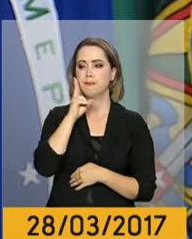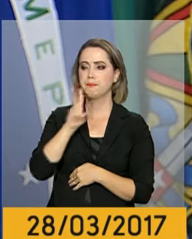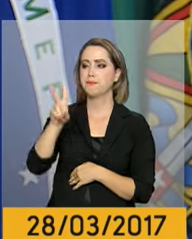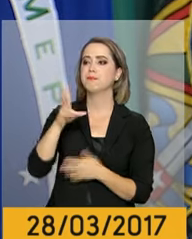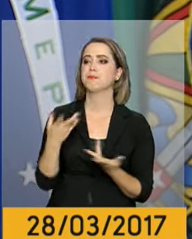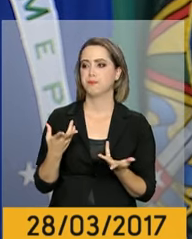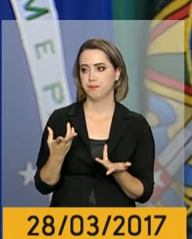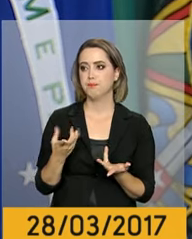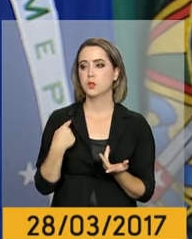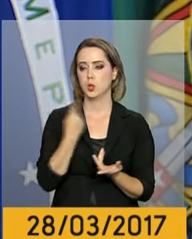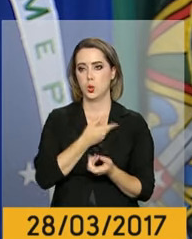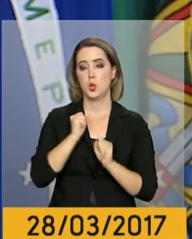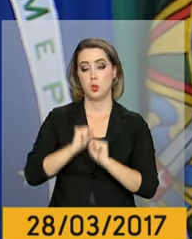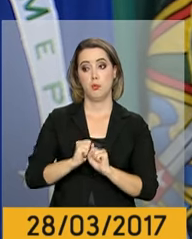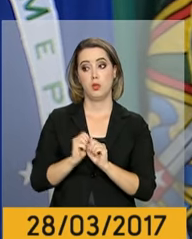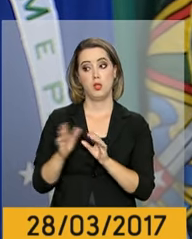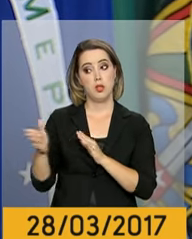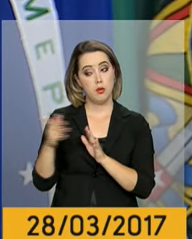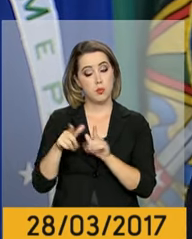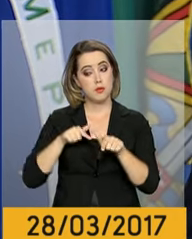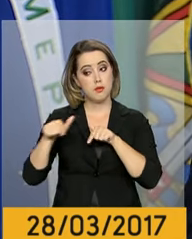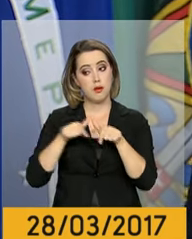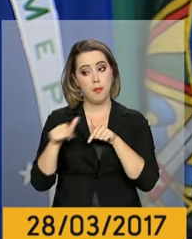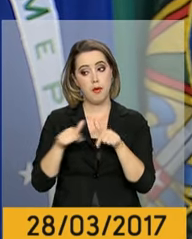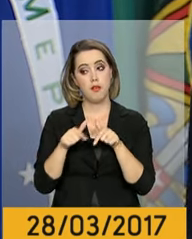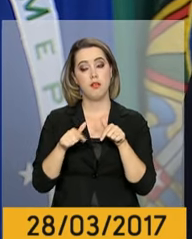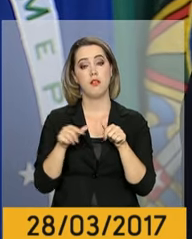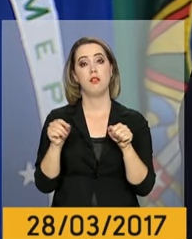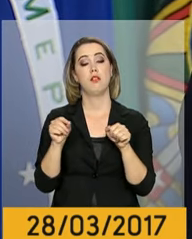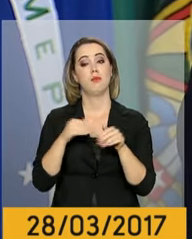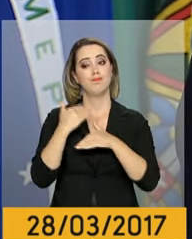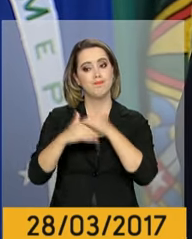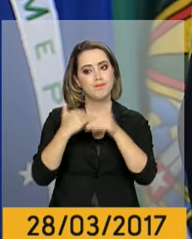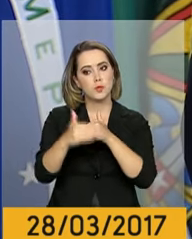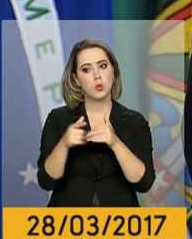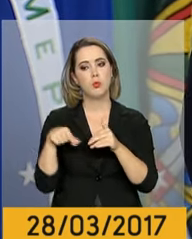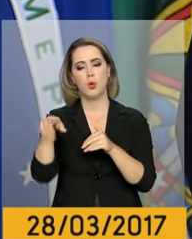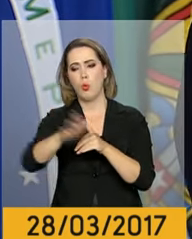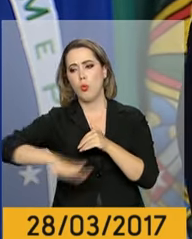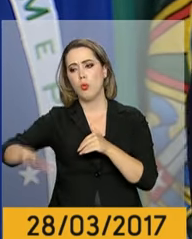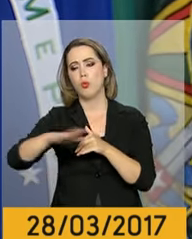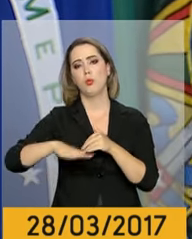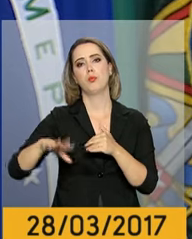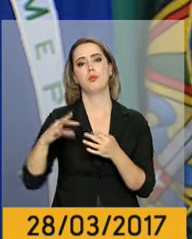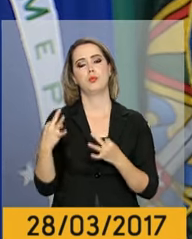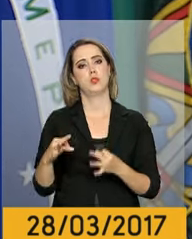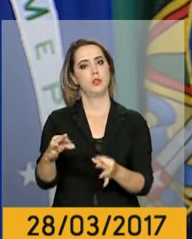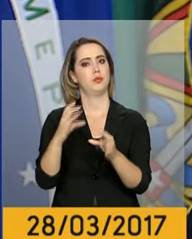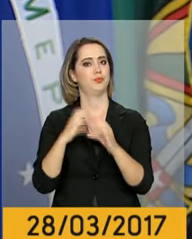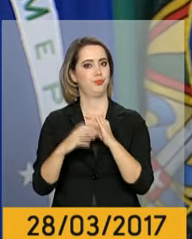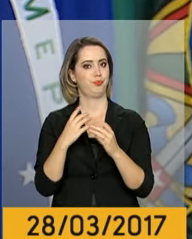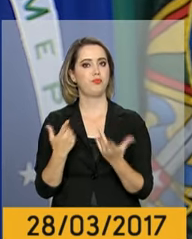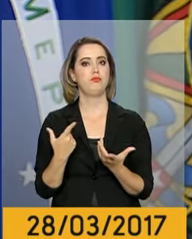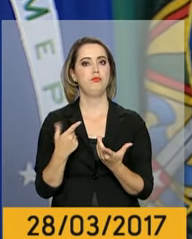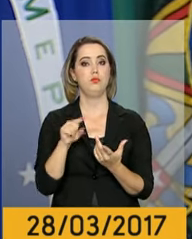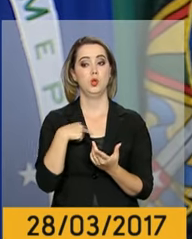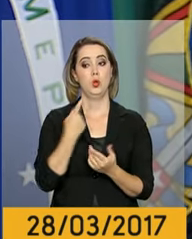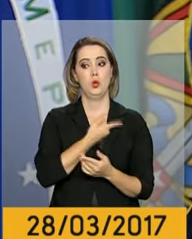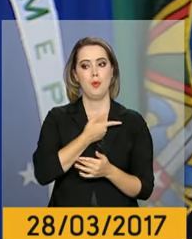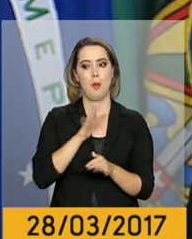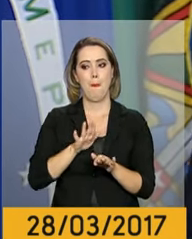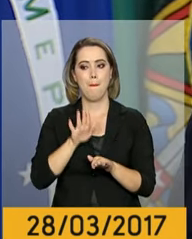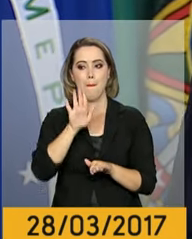poderíamos fazer muita coisa pelo setor e hoje eu penso que nós estamos dando um